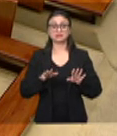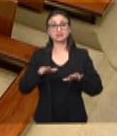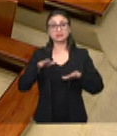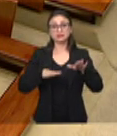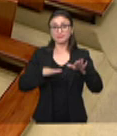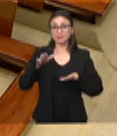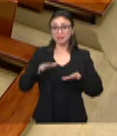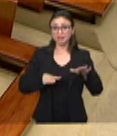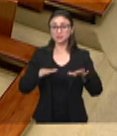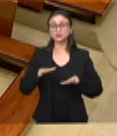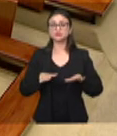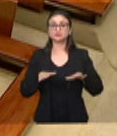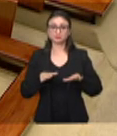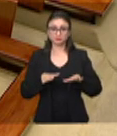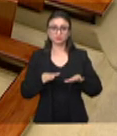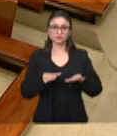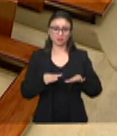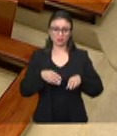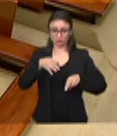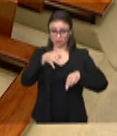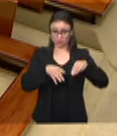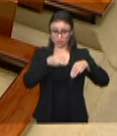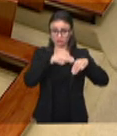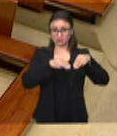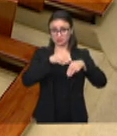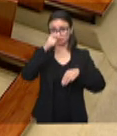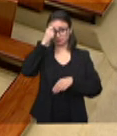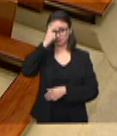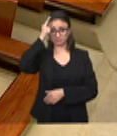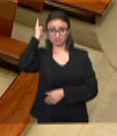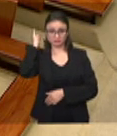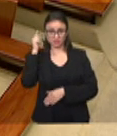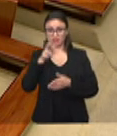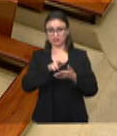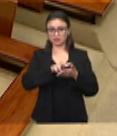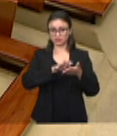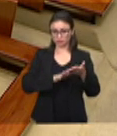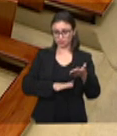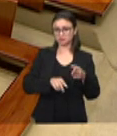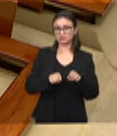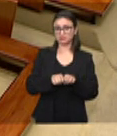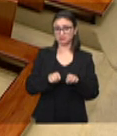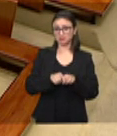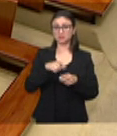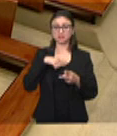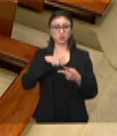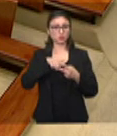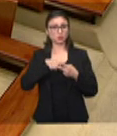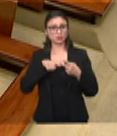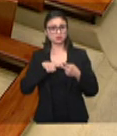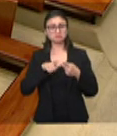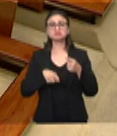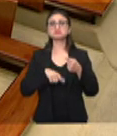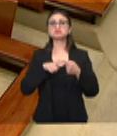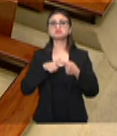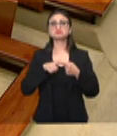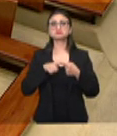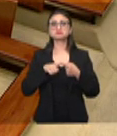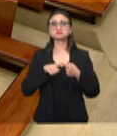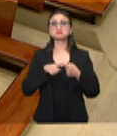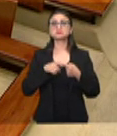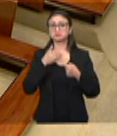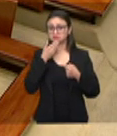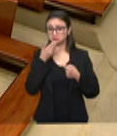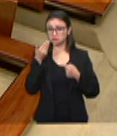dependendo da anuência do ministro Alexandre Moraes, que foi o redator para o acordo, poderia ter dois itens. O primeiro item, havendo pedido